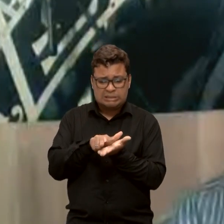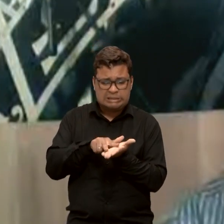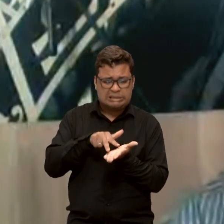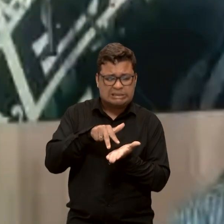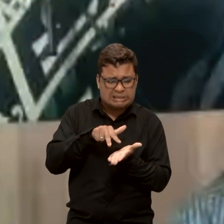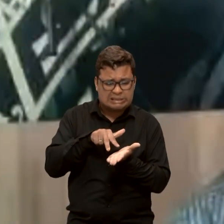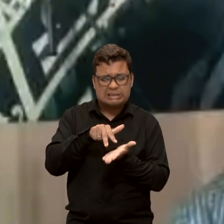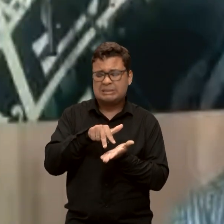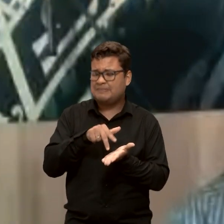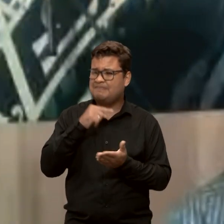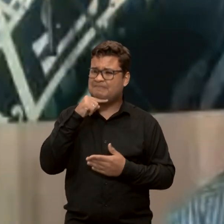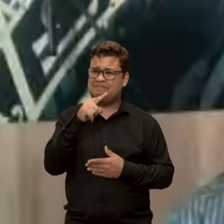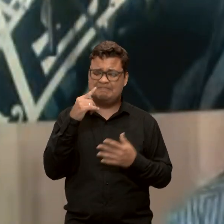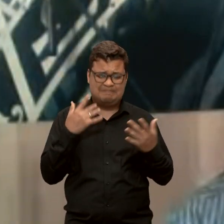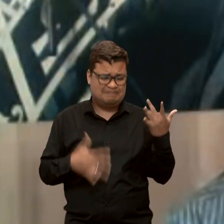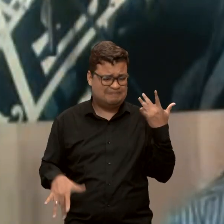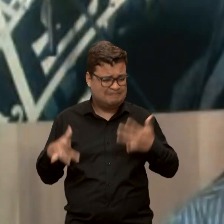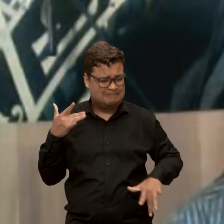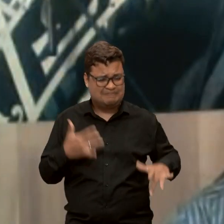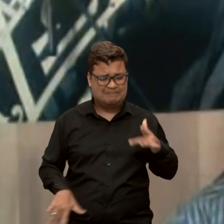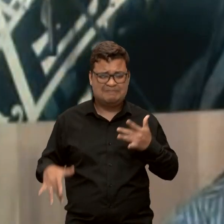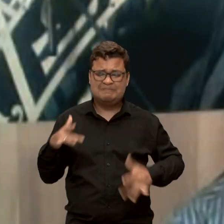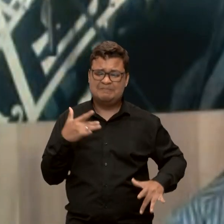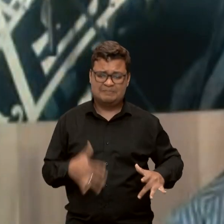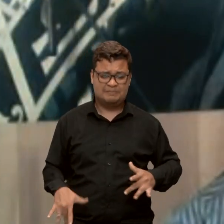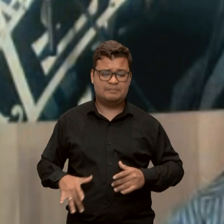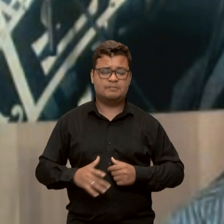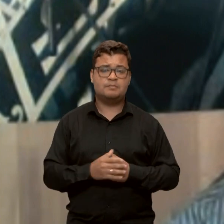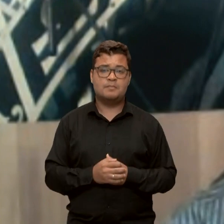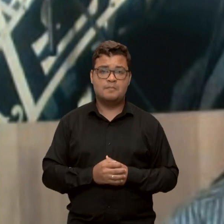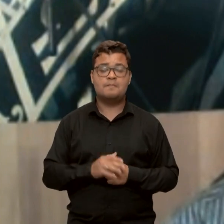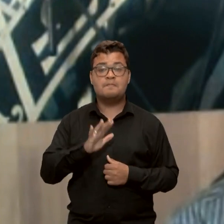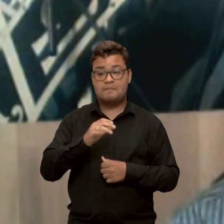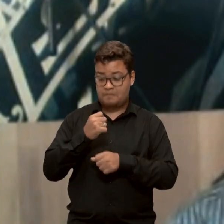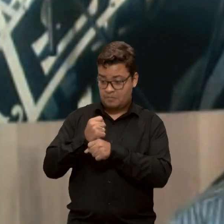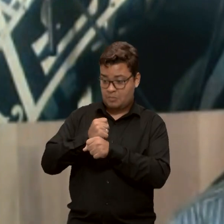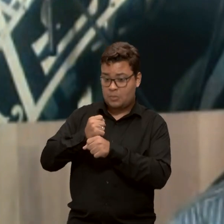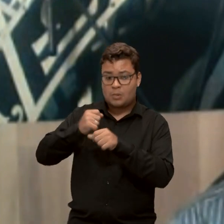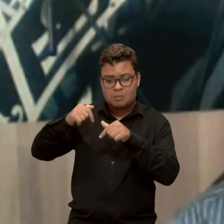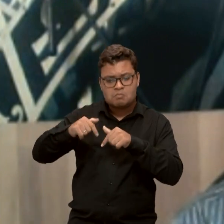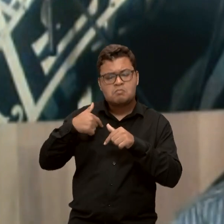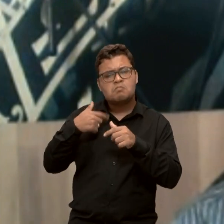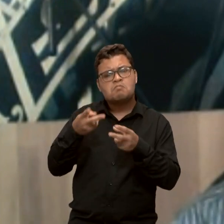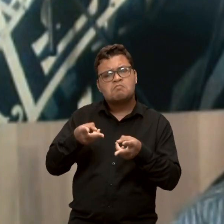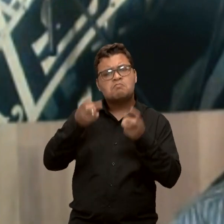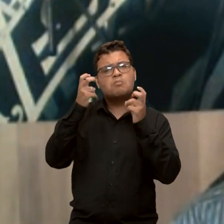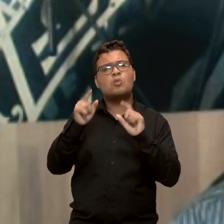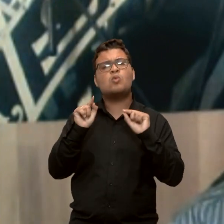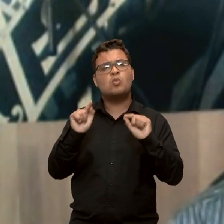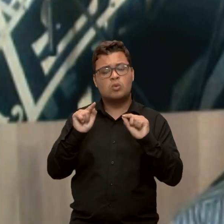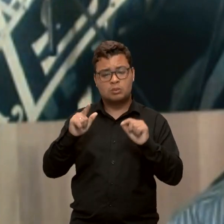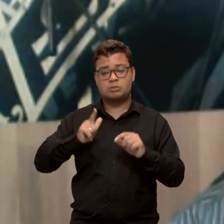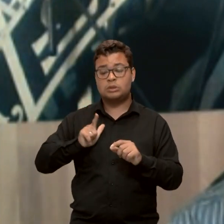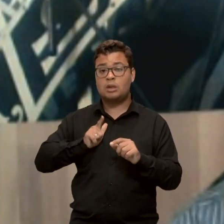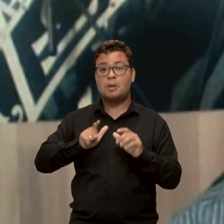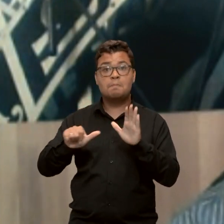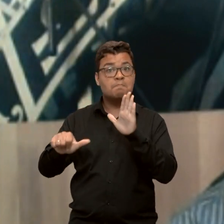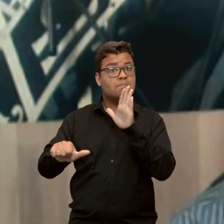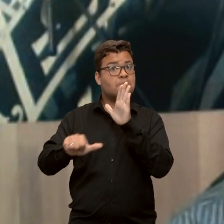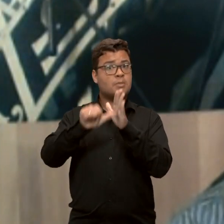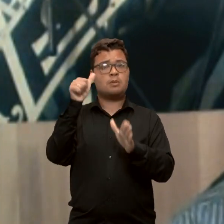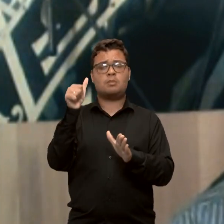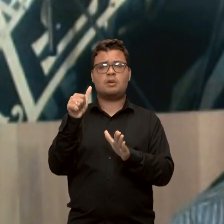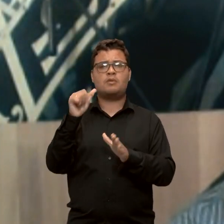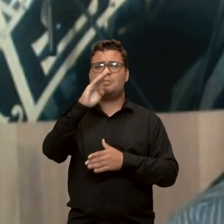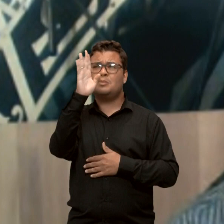corpo, prostração. É algo muito interessante, assim, a sua cabeça funciona perfeito. Você pensa, eu vou levantar e vou fazer alguma coisa.